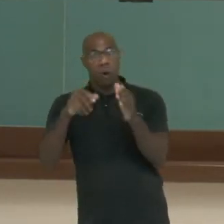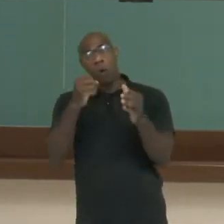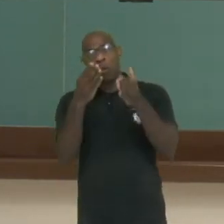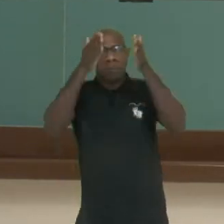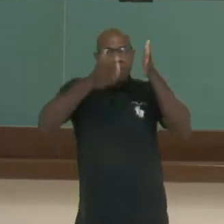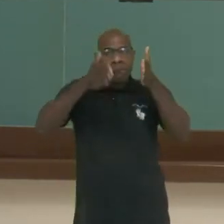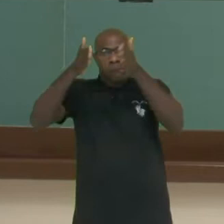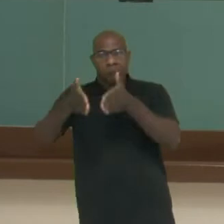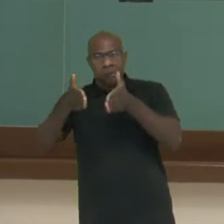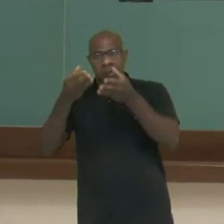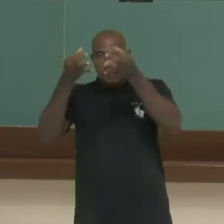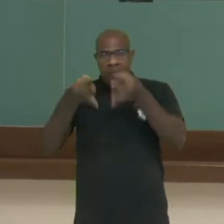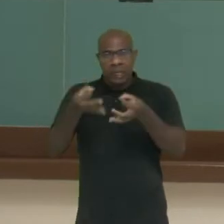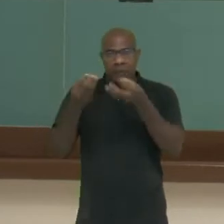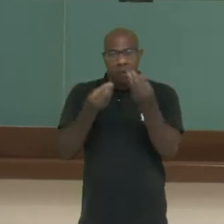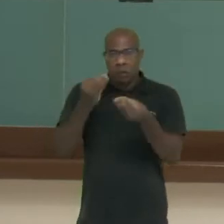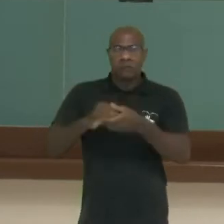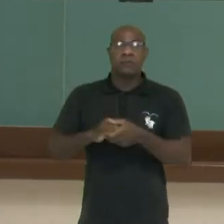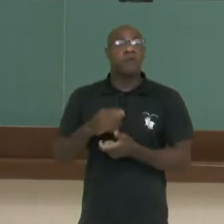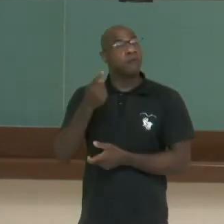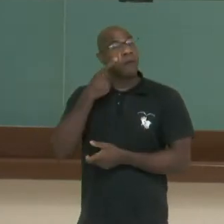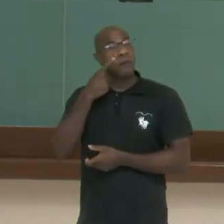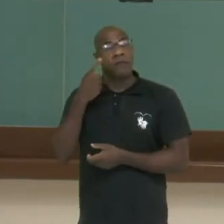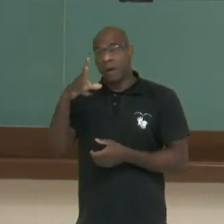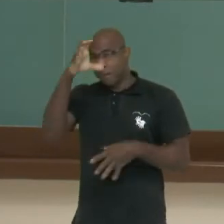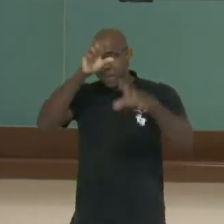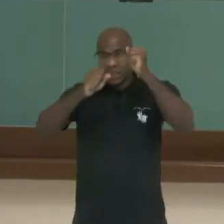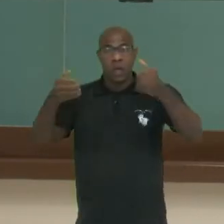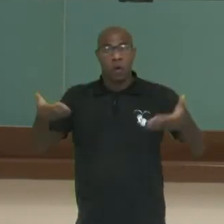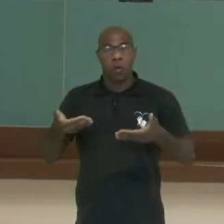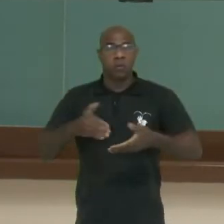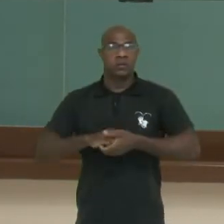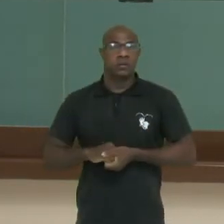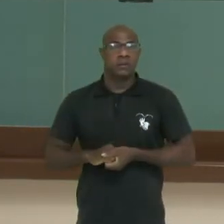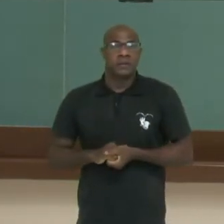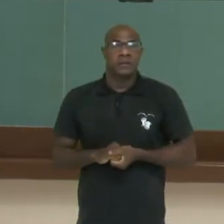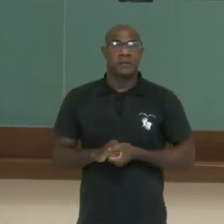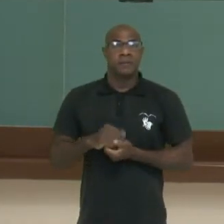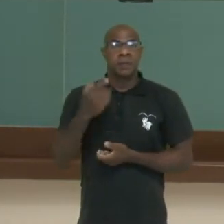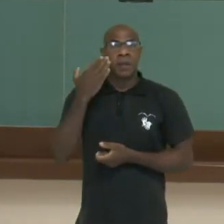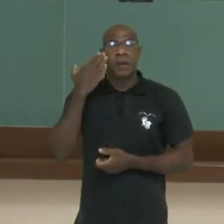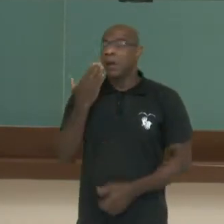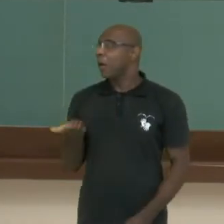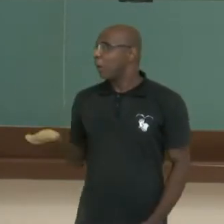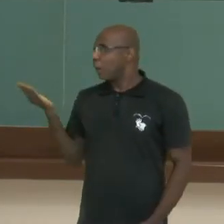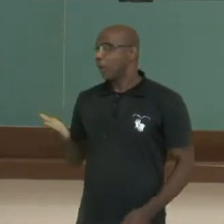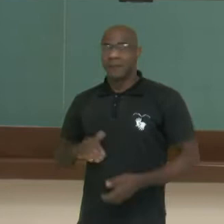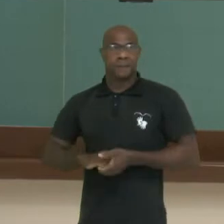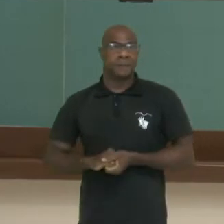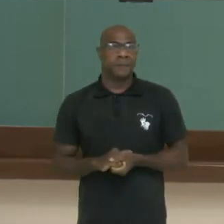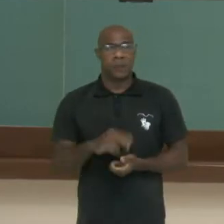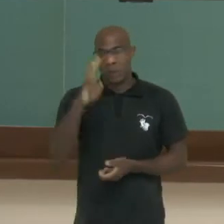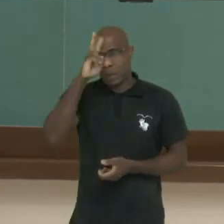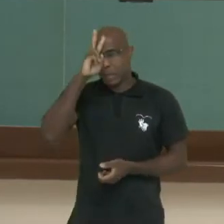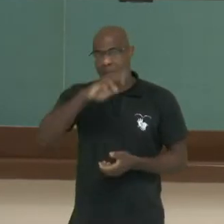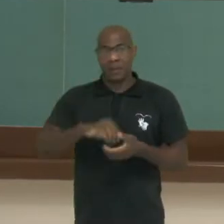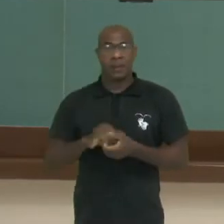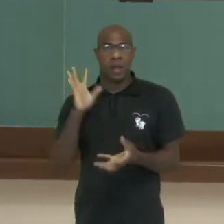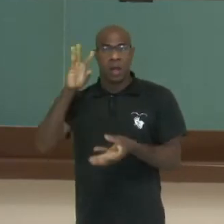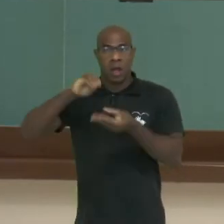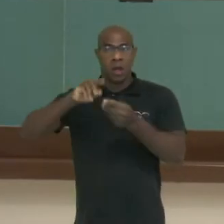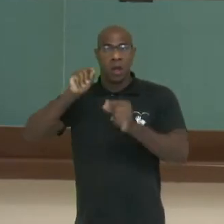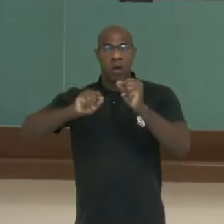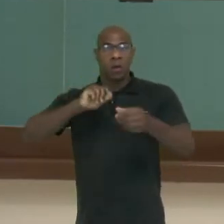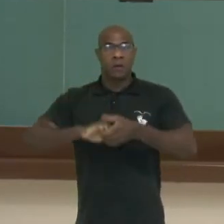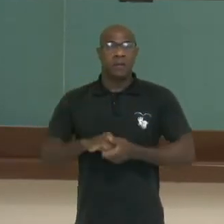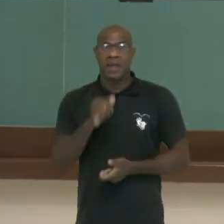Será? Então é isso que nós vamos explorar hoje, tá? Então olha só, vejam aqui, vamos relembrar um pouquinho. Quando a gente está